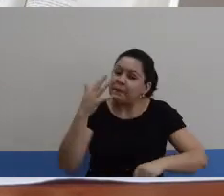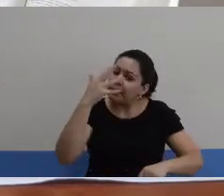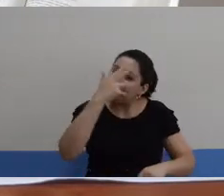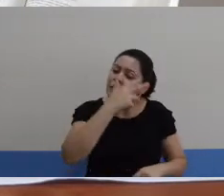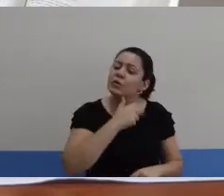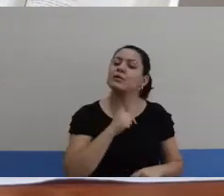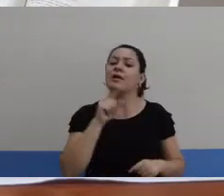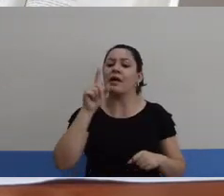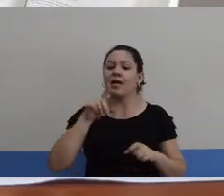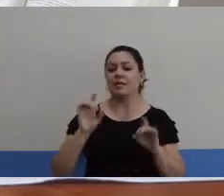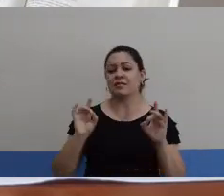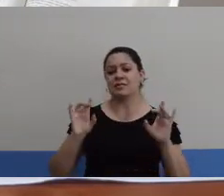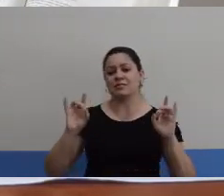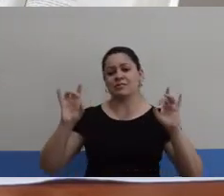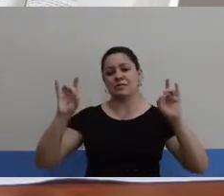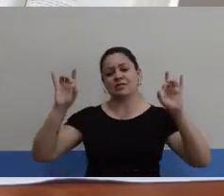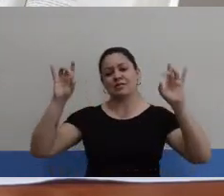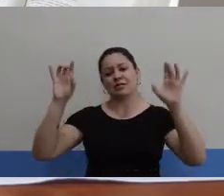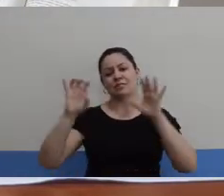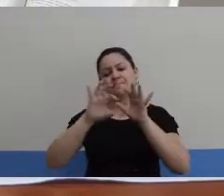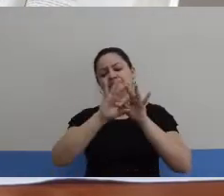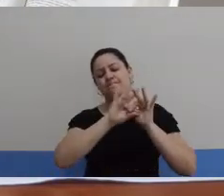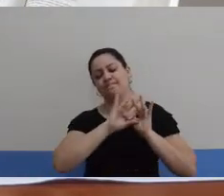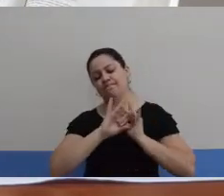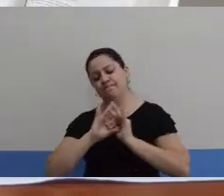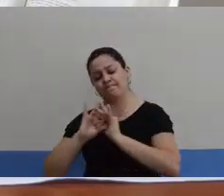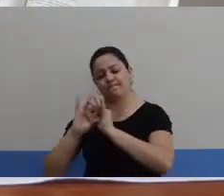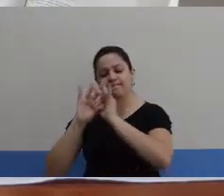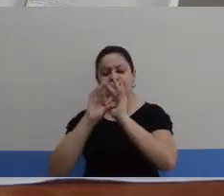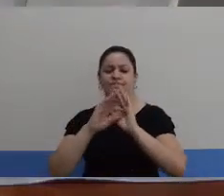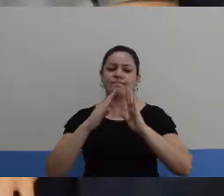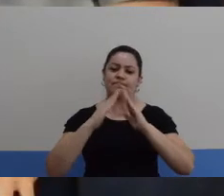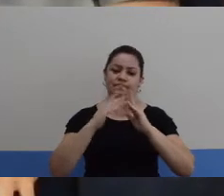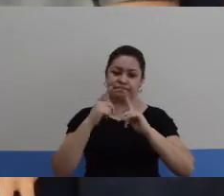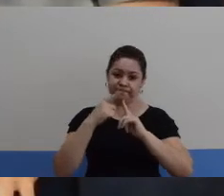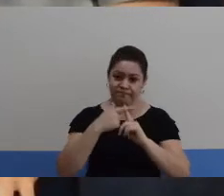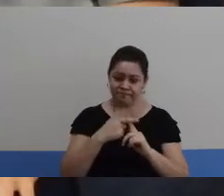momentos especiais de sinodalidade na nossa igreja.